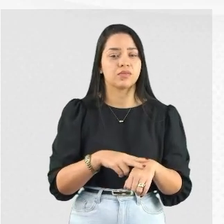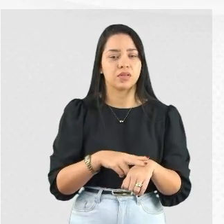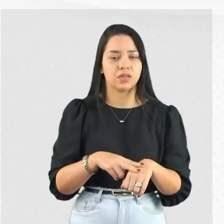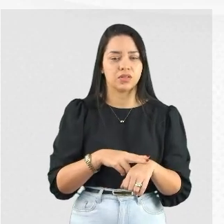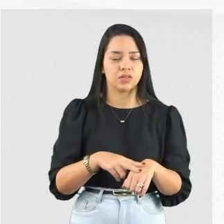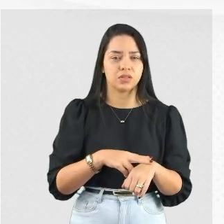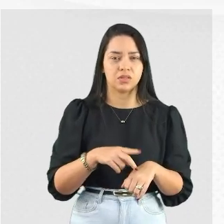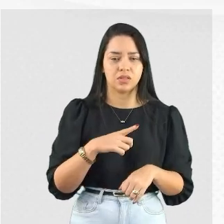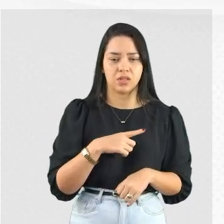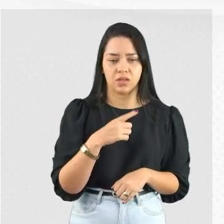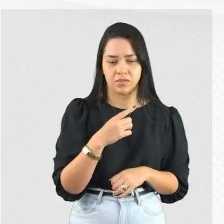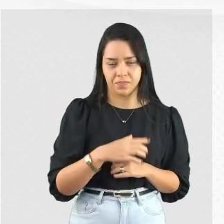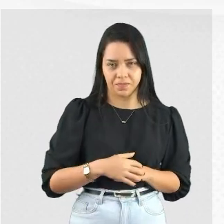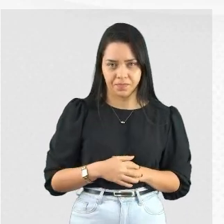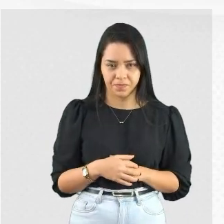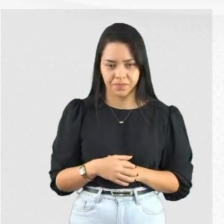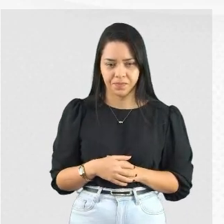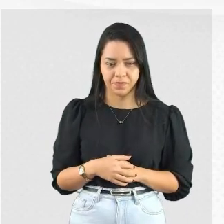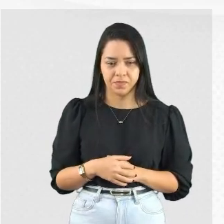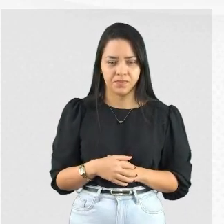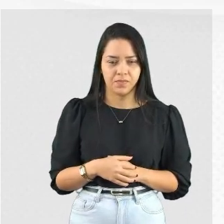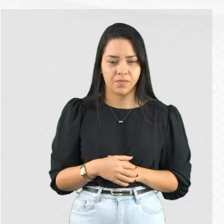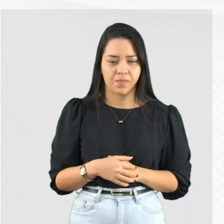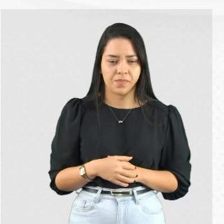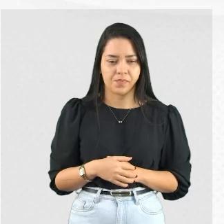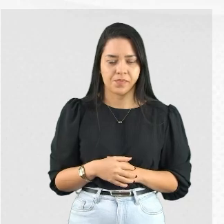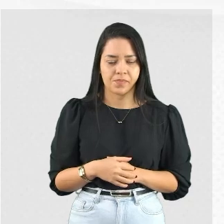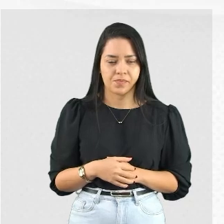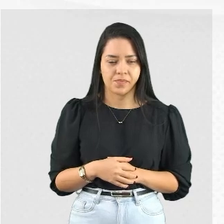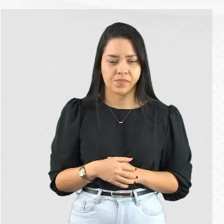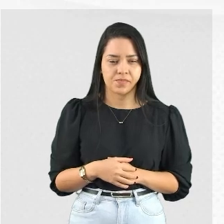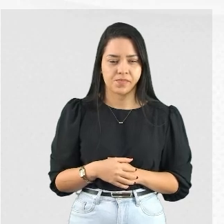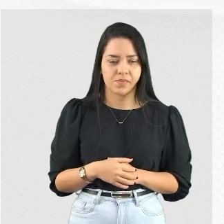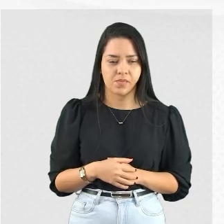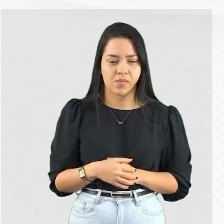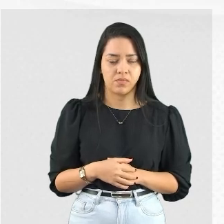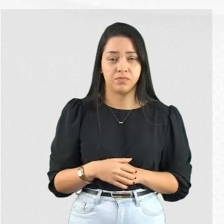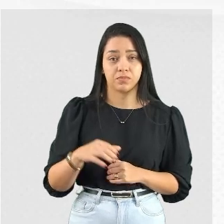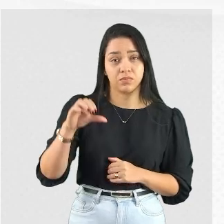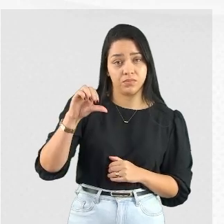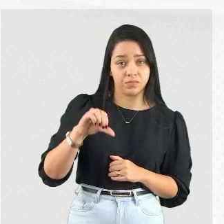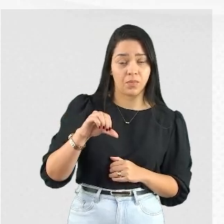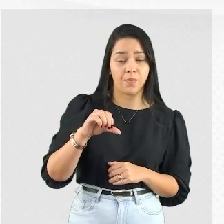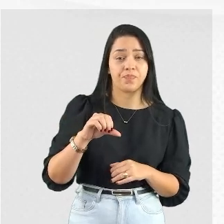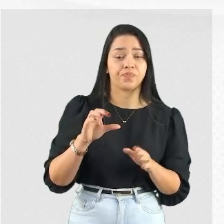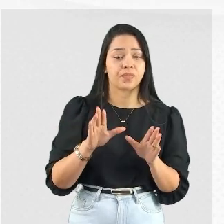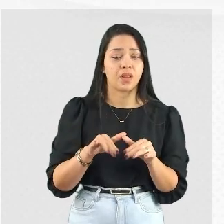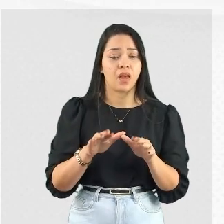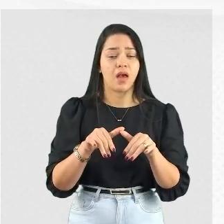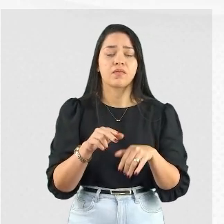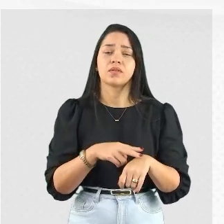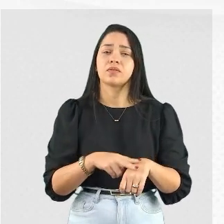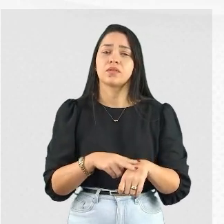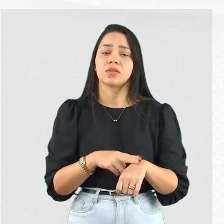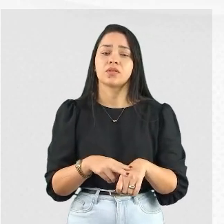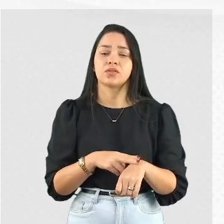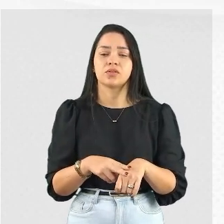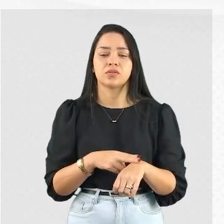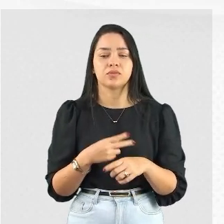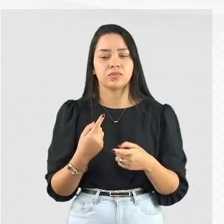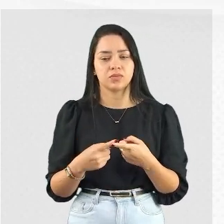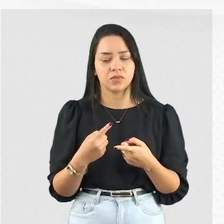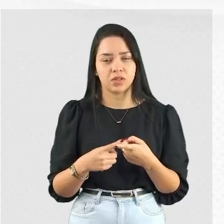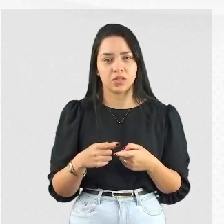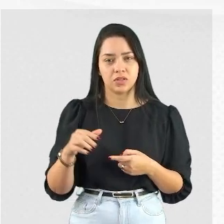vou ter 1, 2, 3, 4, 5, 6, 7, 8, 9 aves verdes. Por quê, professora? Porque